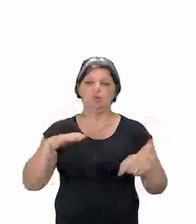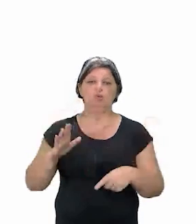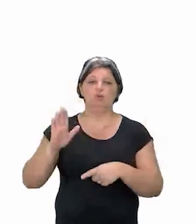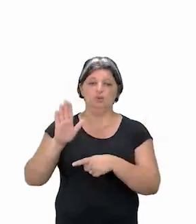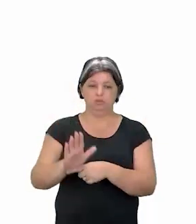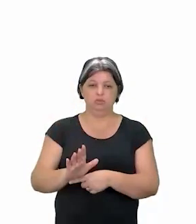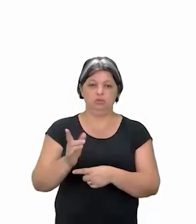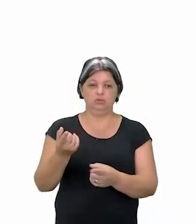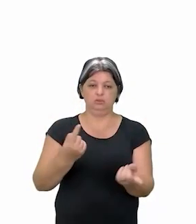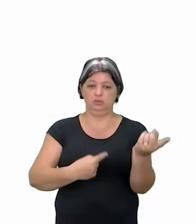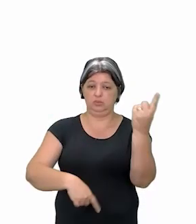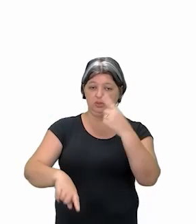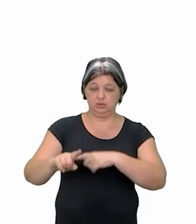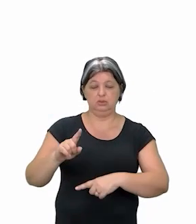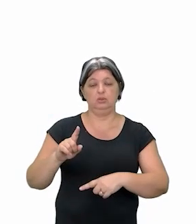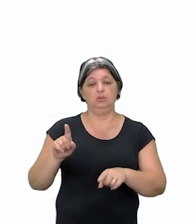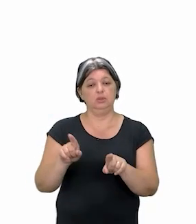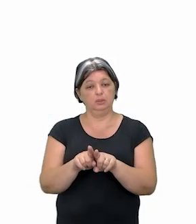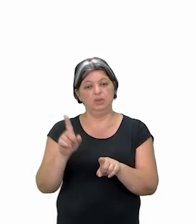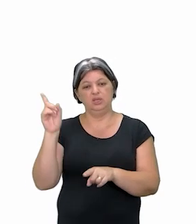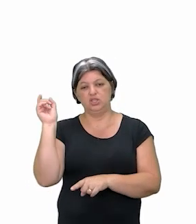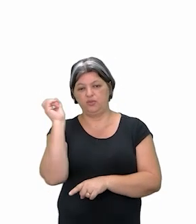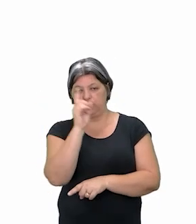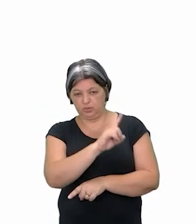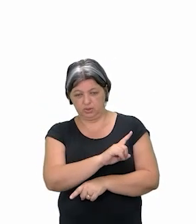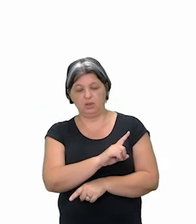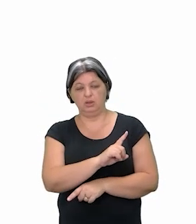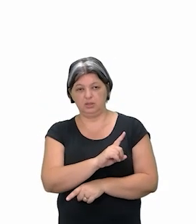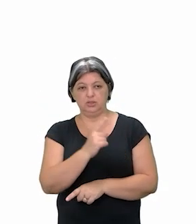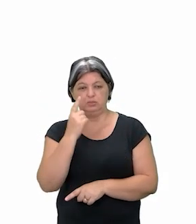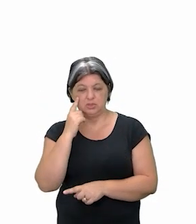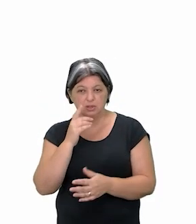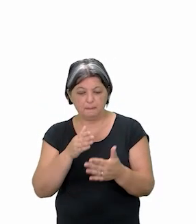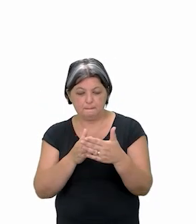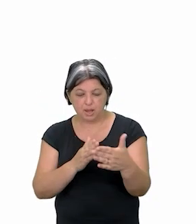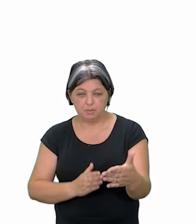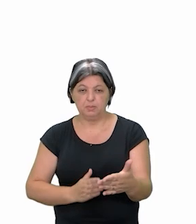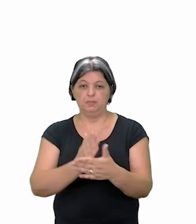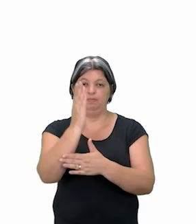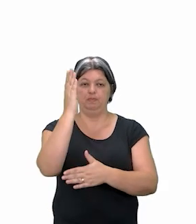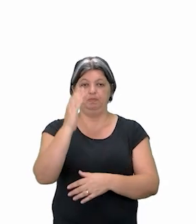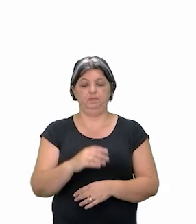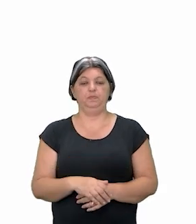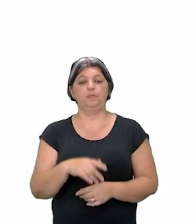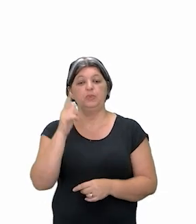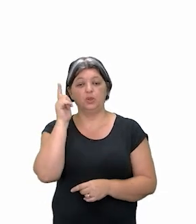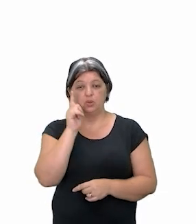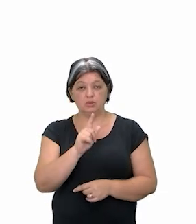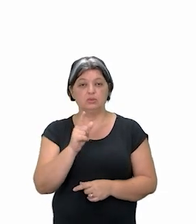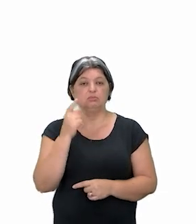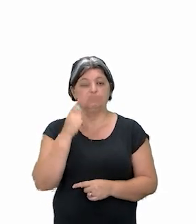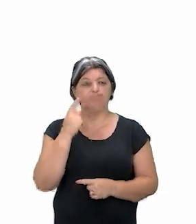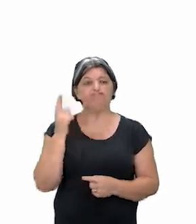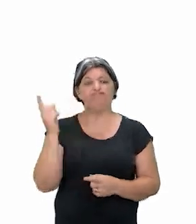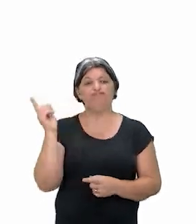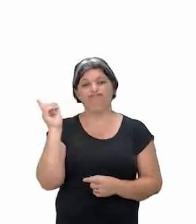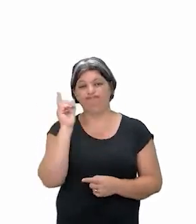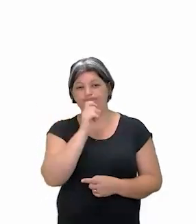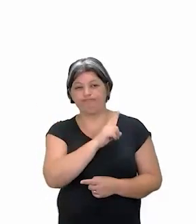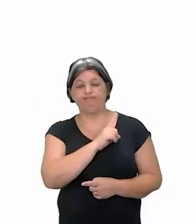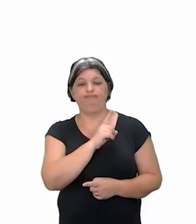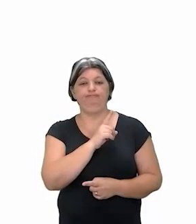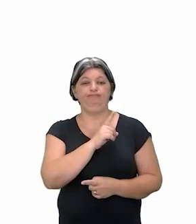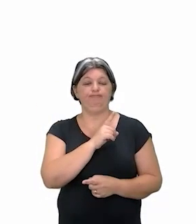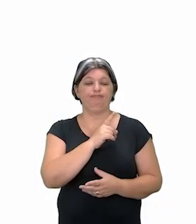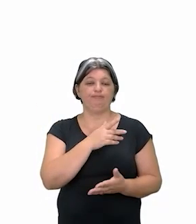superação de dificuldades. Claro, uma vez que a gente identifica quais são aqueles caminhos mais nebulosos, né, ou então